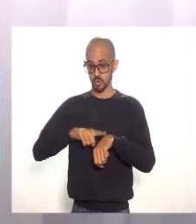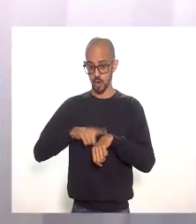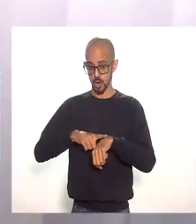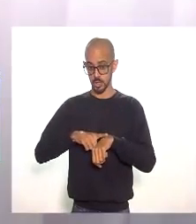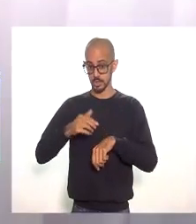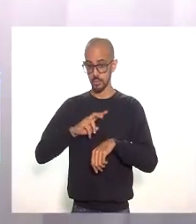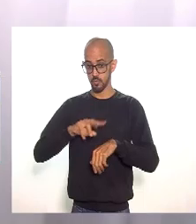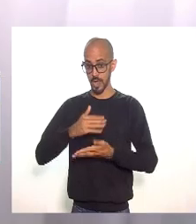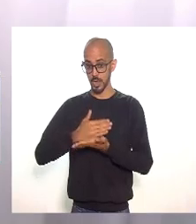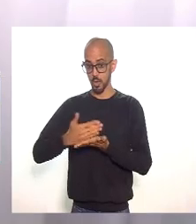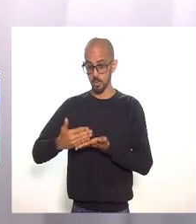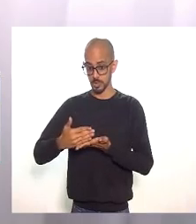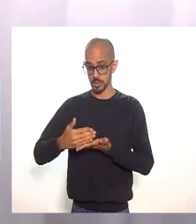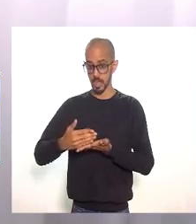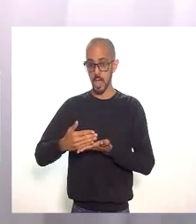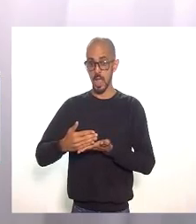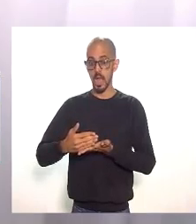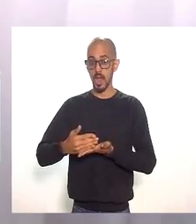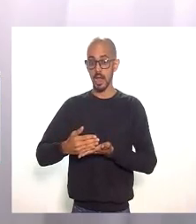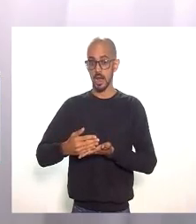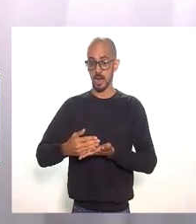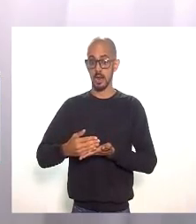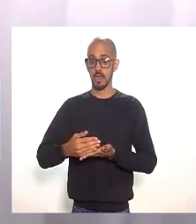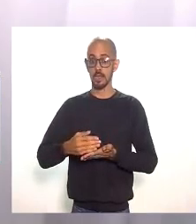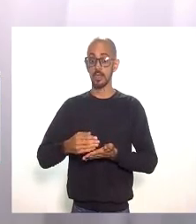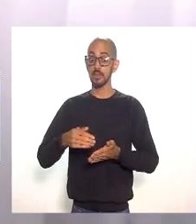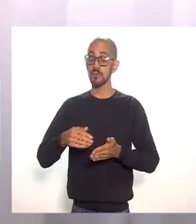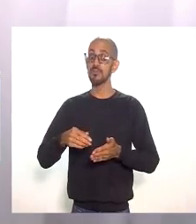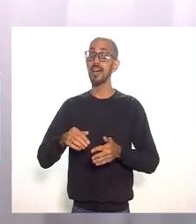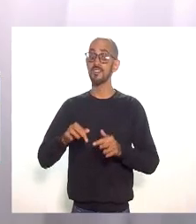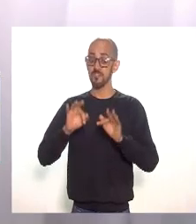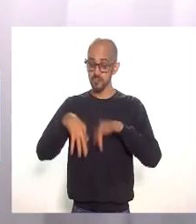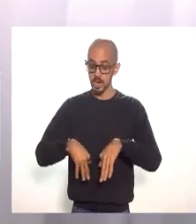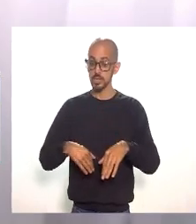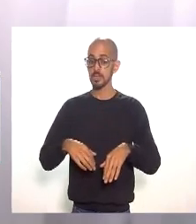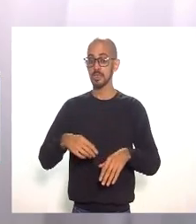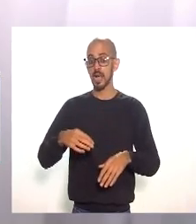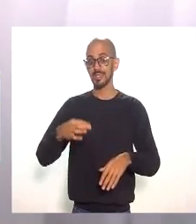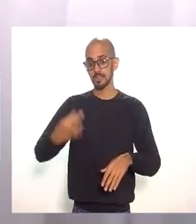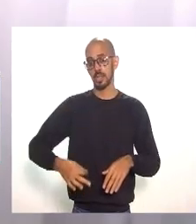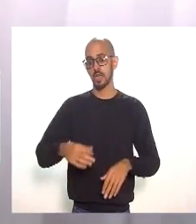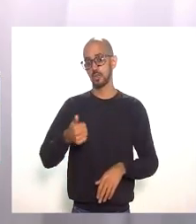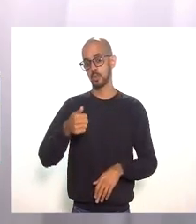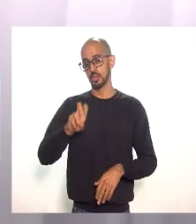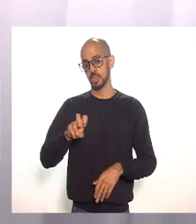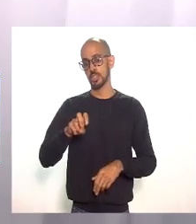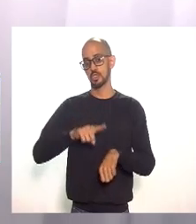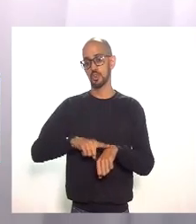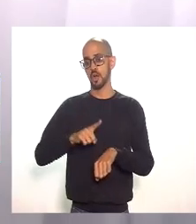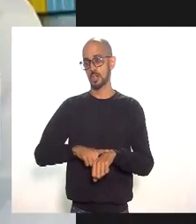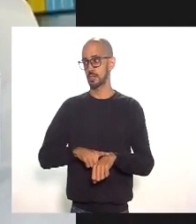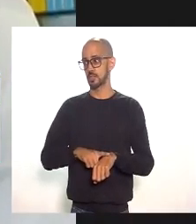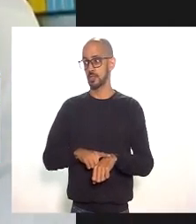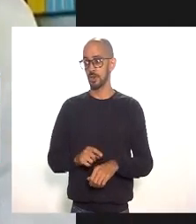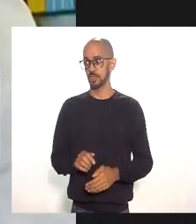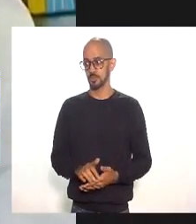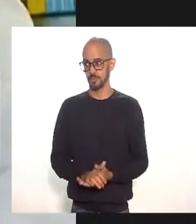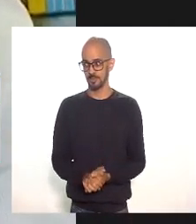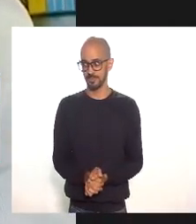irá rigorosamente, categoricamente, até às 15 horas. Alexandre presidente, Freitas, inscrito. Também,